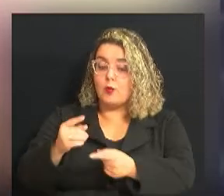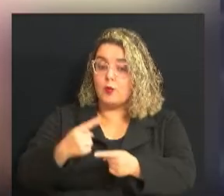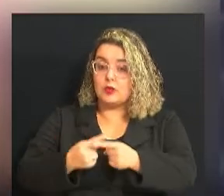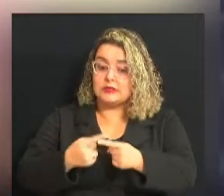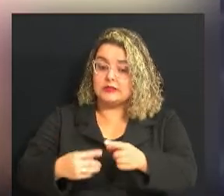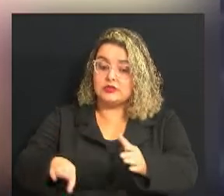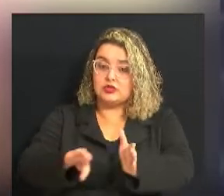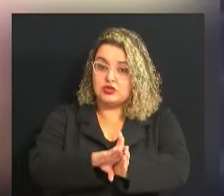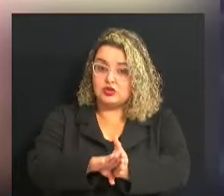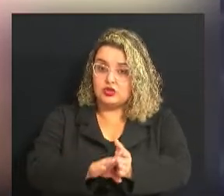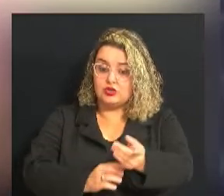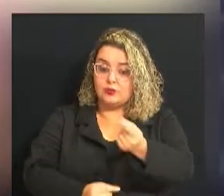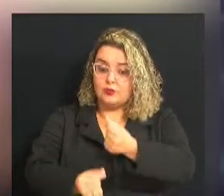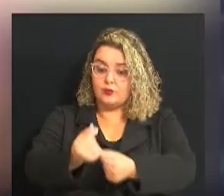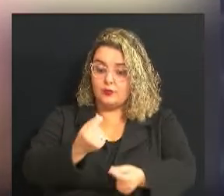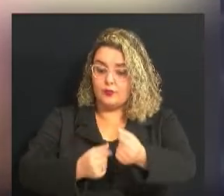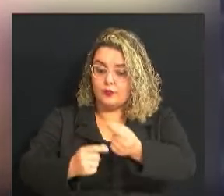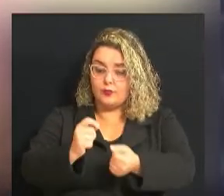como